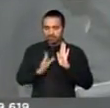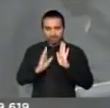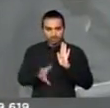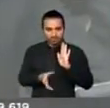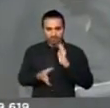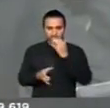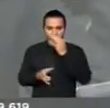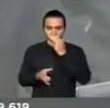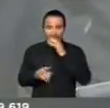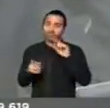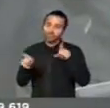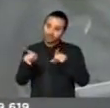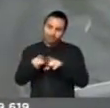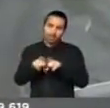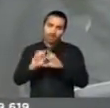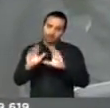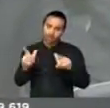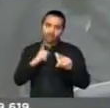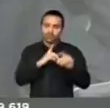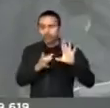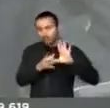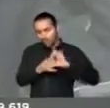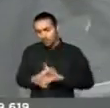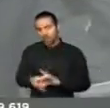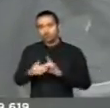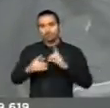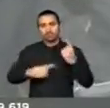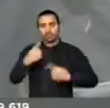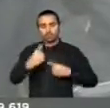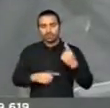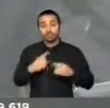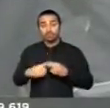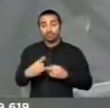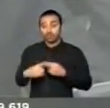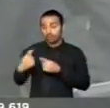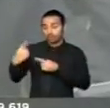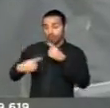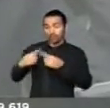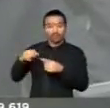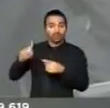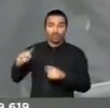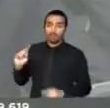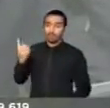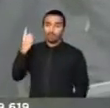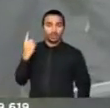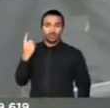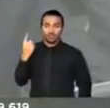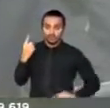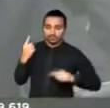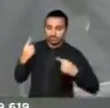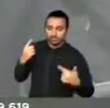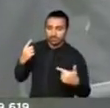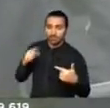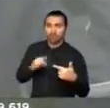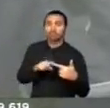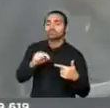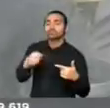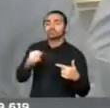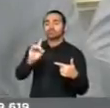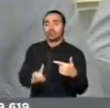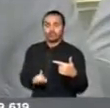um contexto político. Até porque a política veio muito antes, inclusive, do que o direito. E é isso que